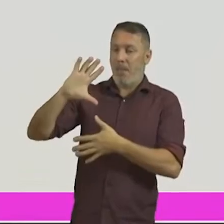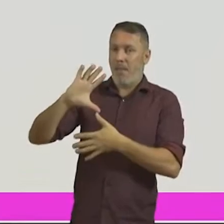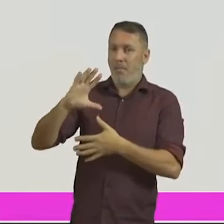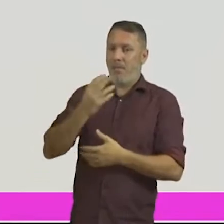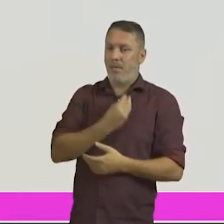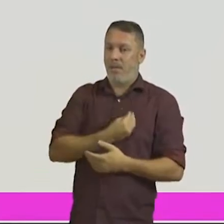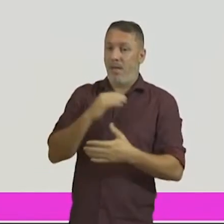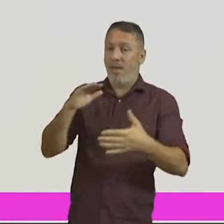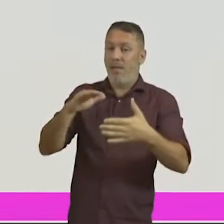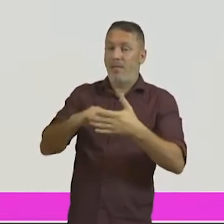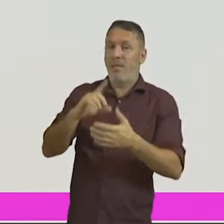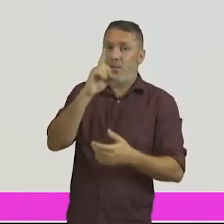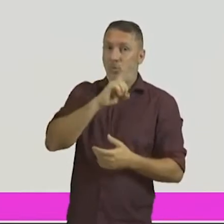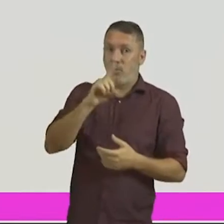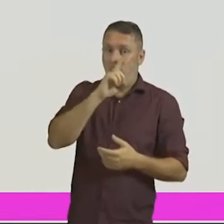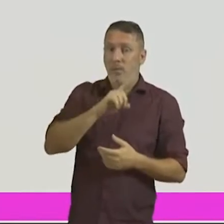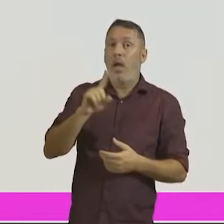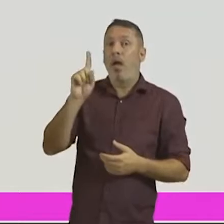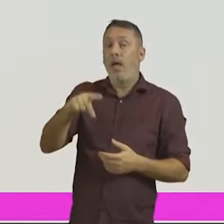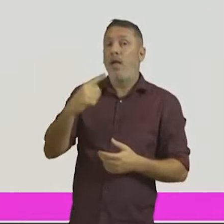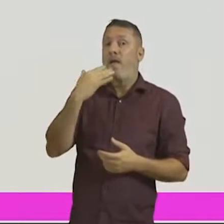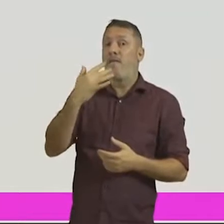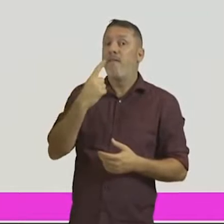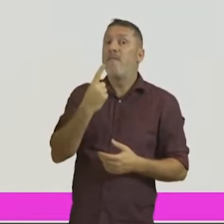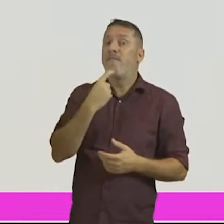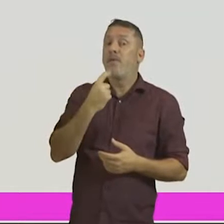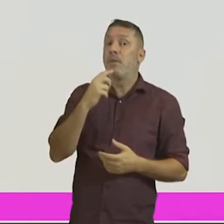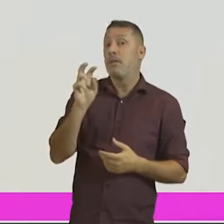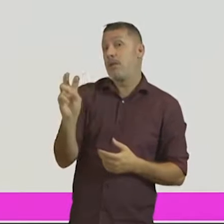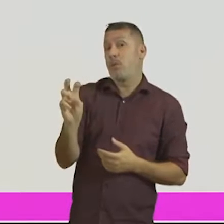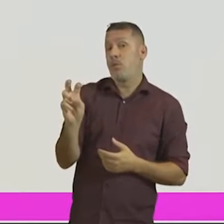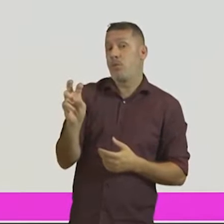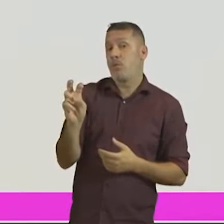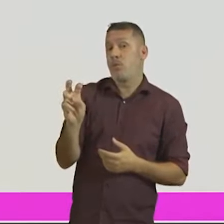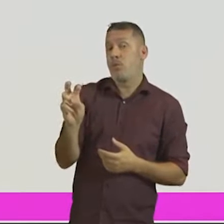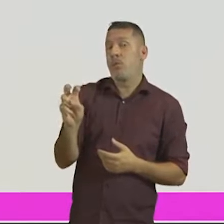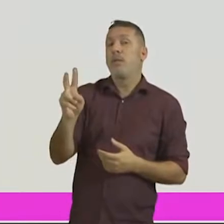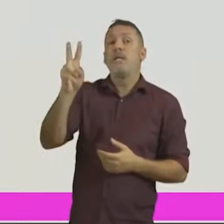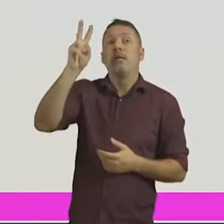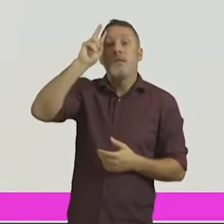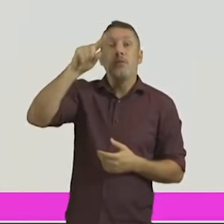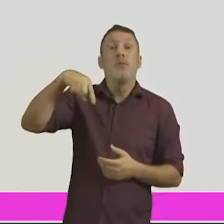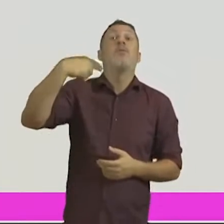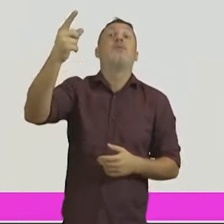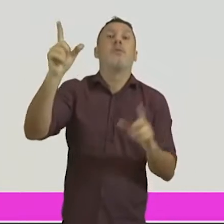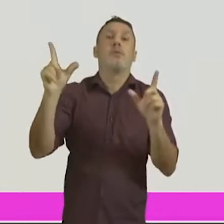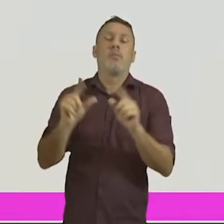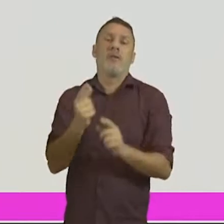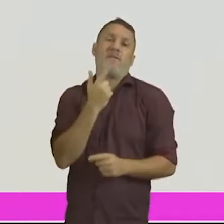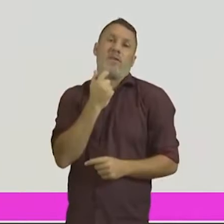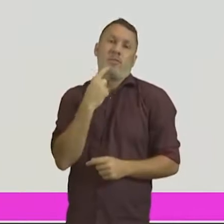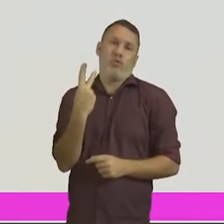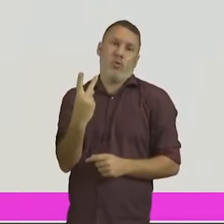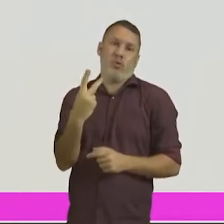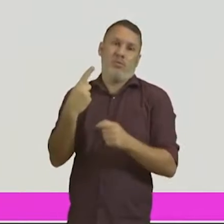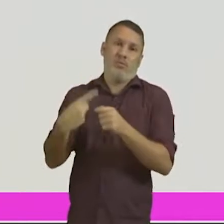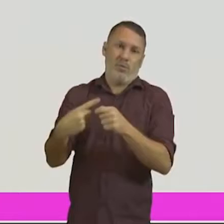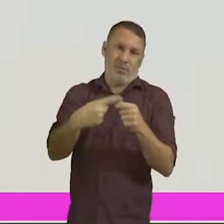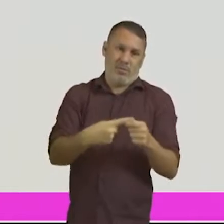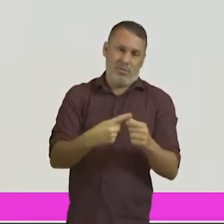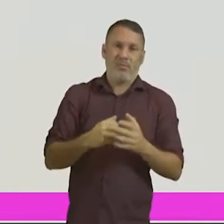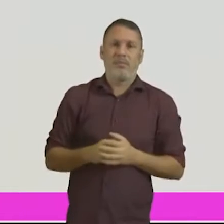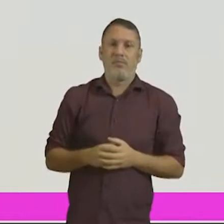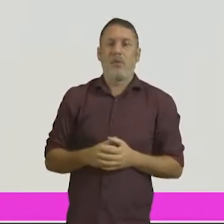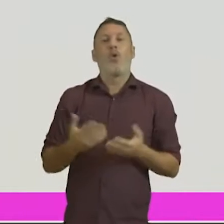Santo nós temos cinco município em risco alto no mapa que vai ter validade a partir de segunda-feira dois municípios em risco alto